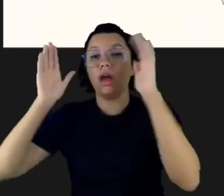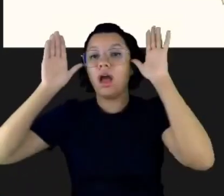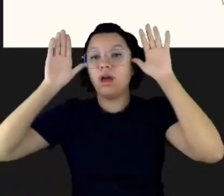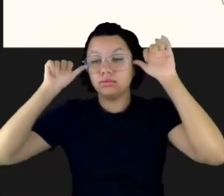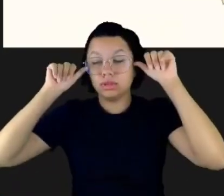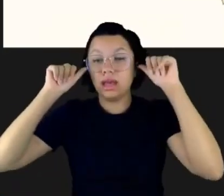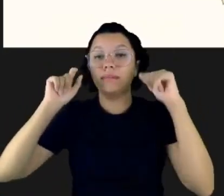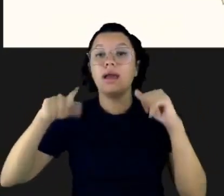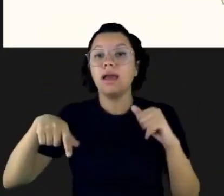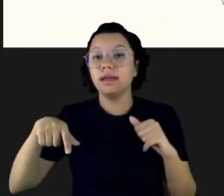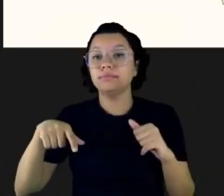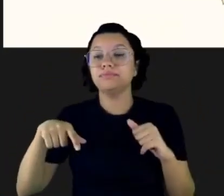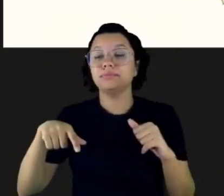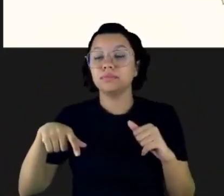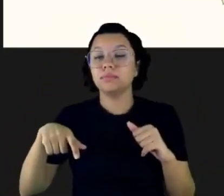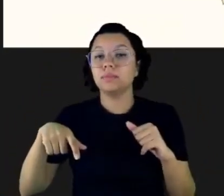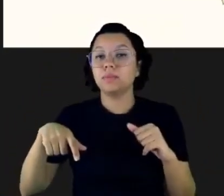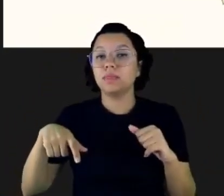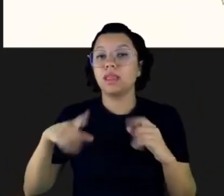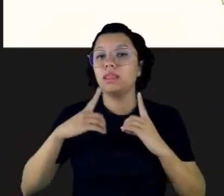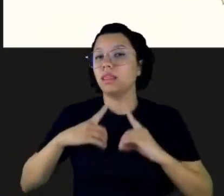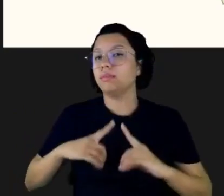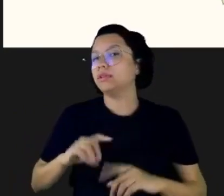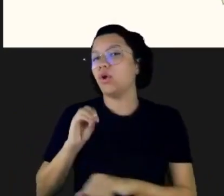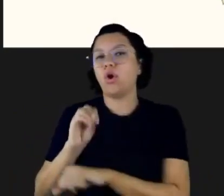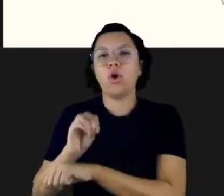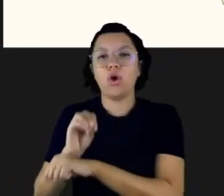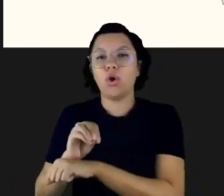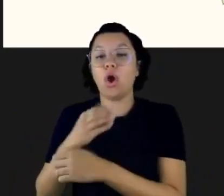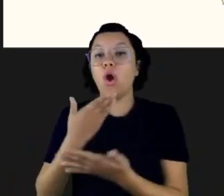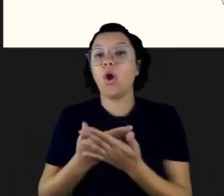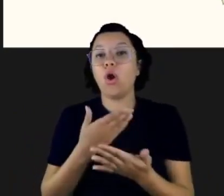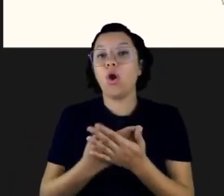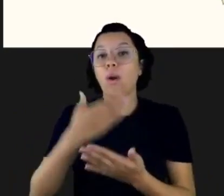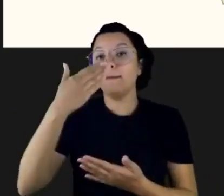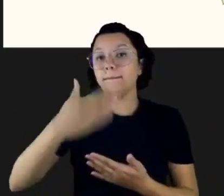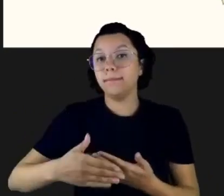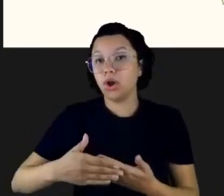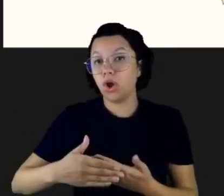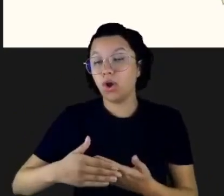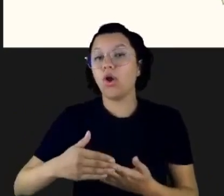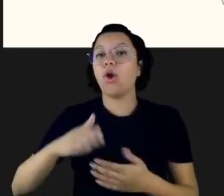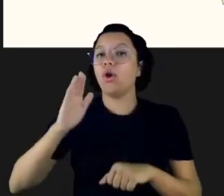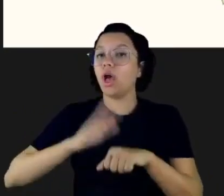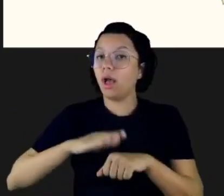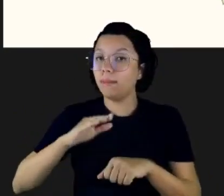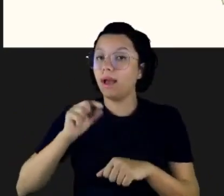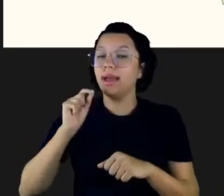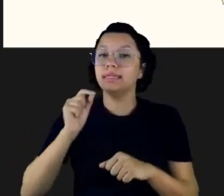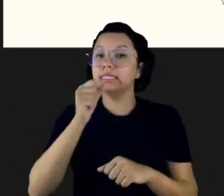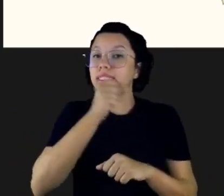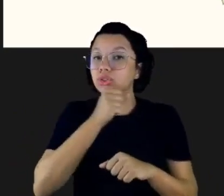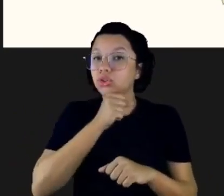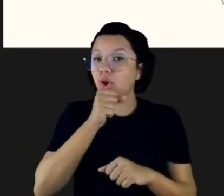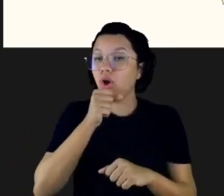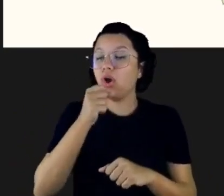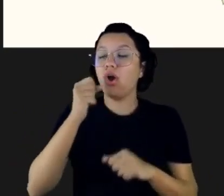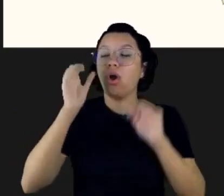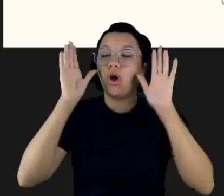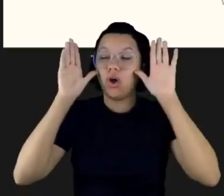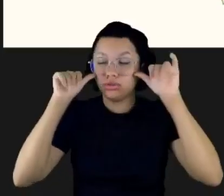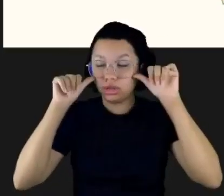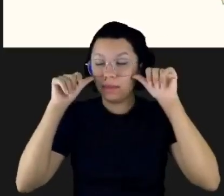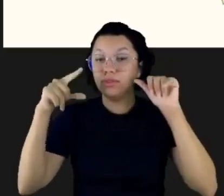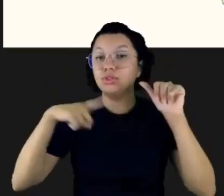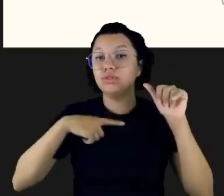depressivo não tratado. E os estudos têm comprovado cada vez mais que idosos com Alzheimer tiveram uma